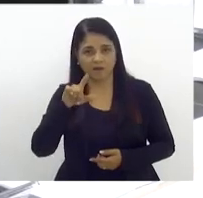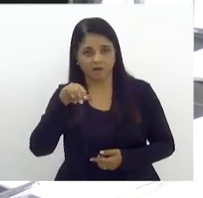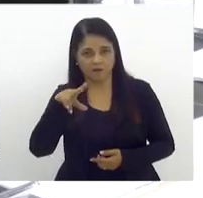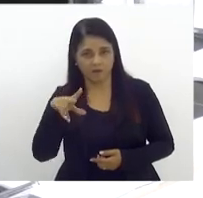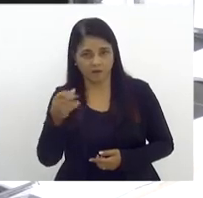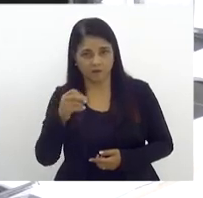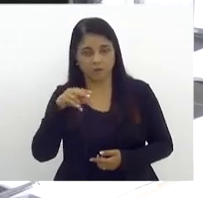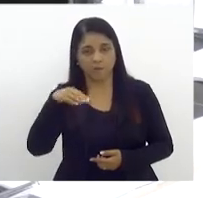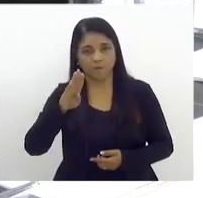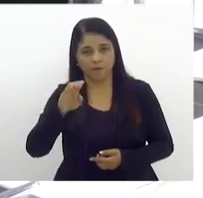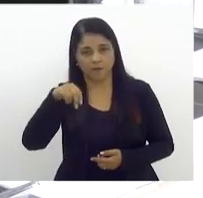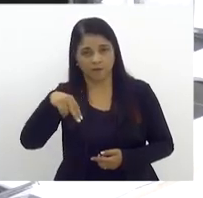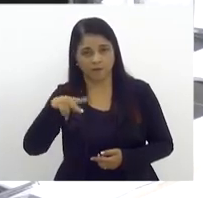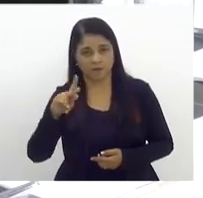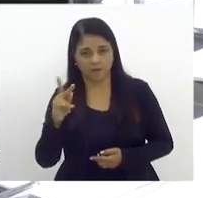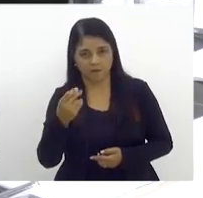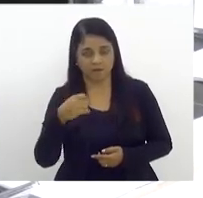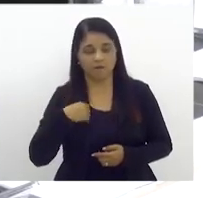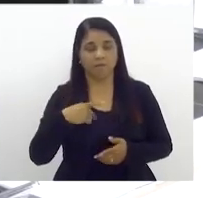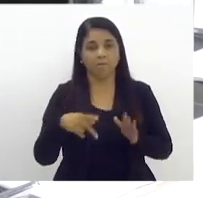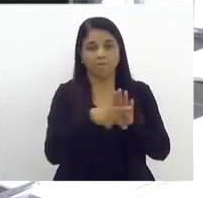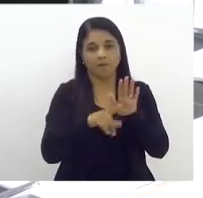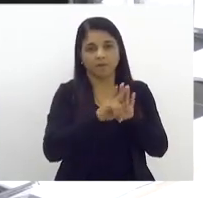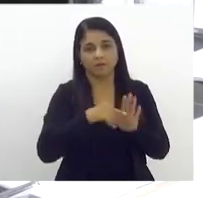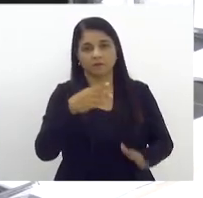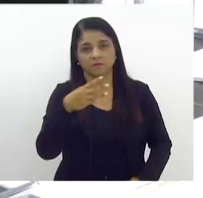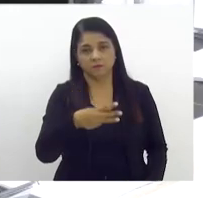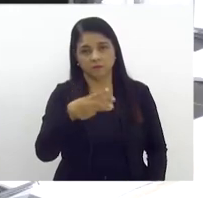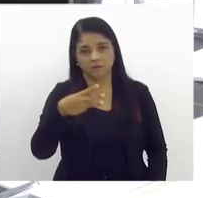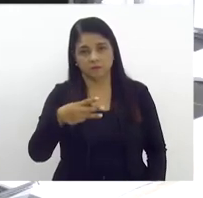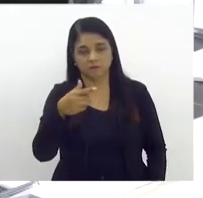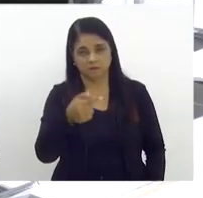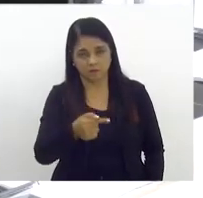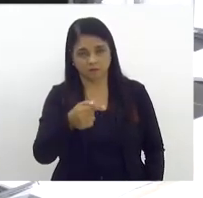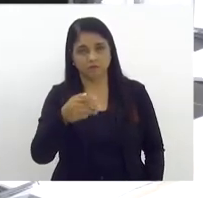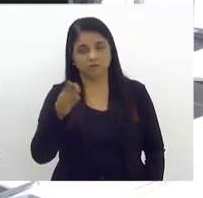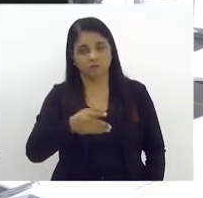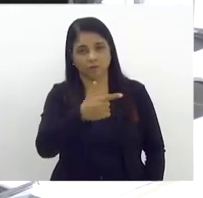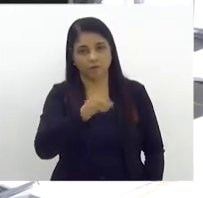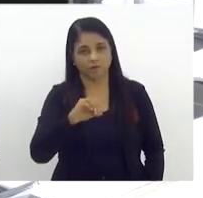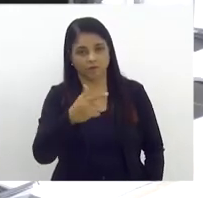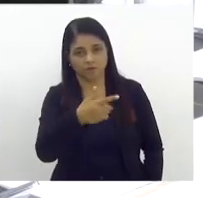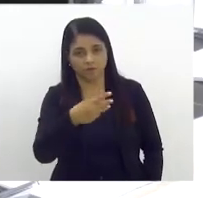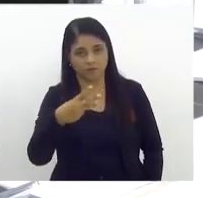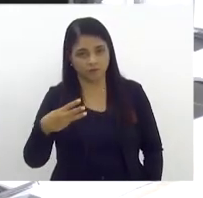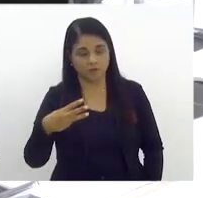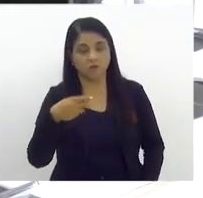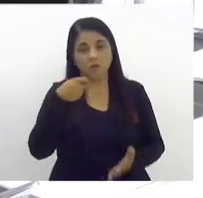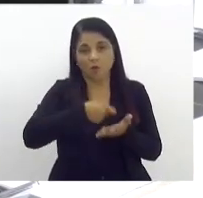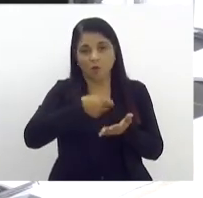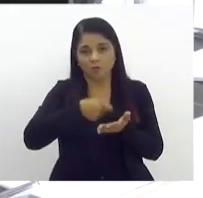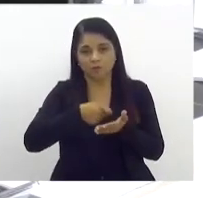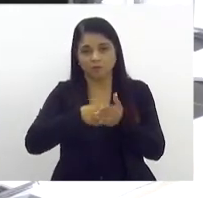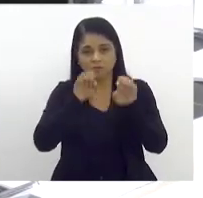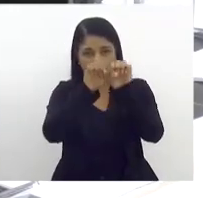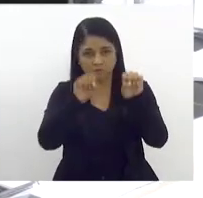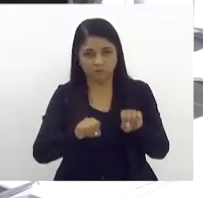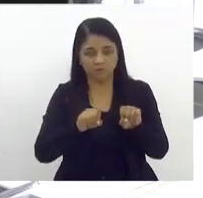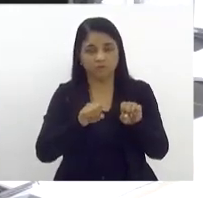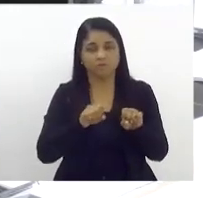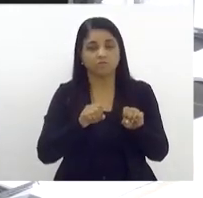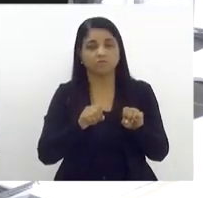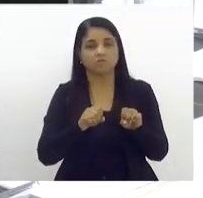de autoria do deputado Carlinhos BNH, o PL 337 de 23, que dispõe sobre a obrigatoriedade do sistema de